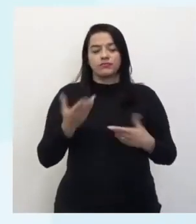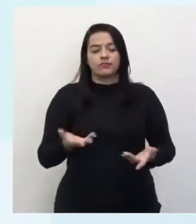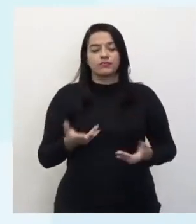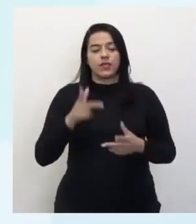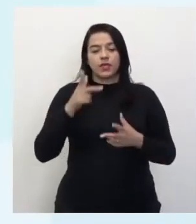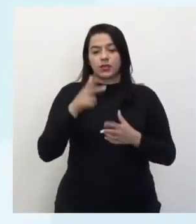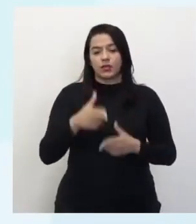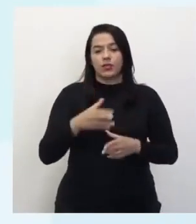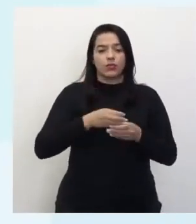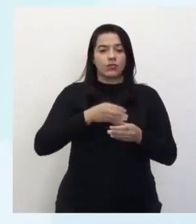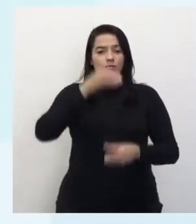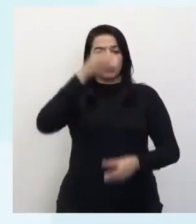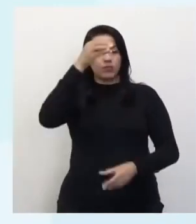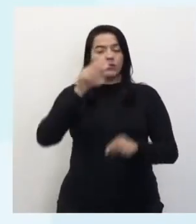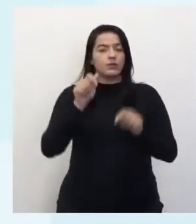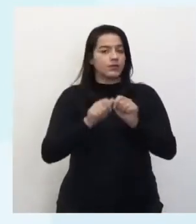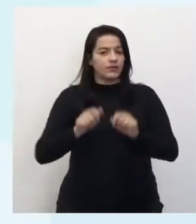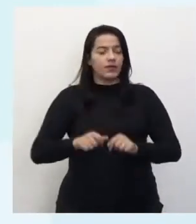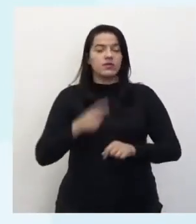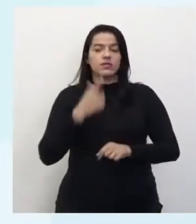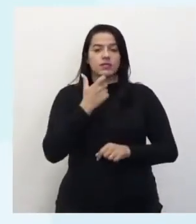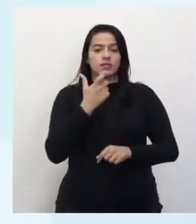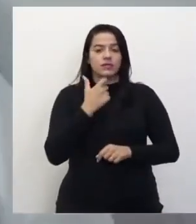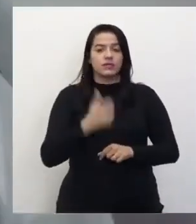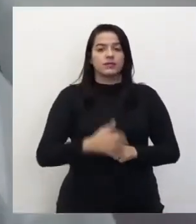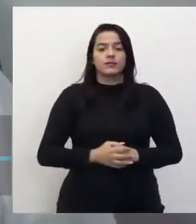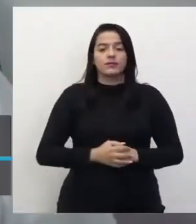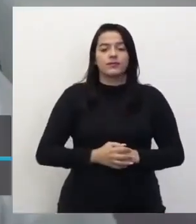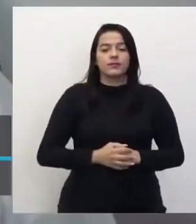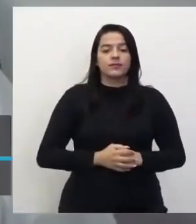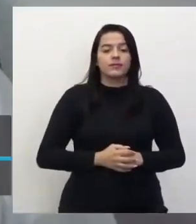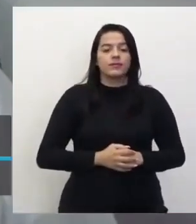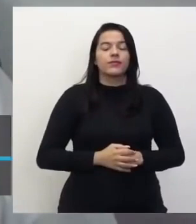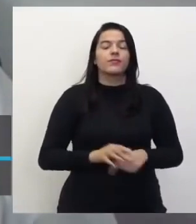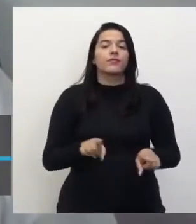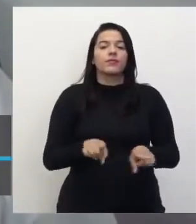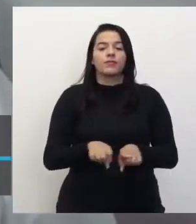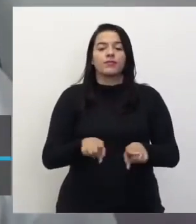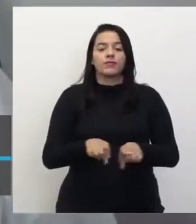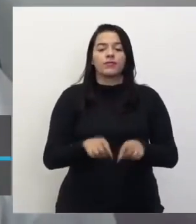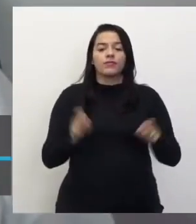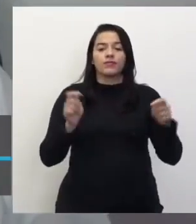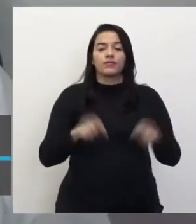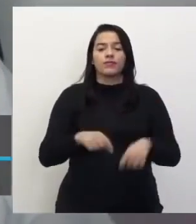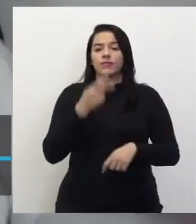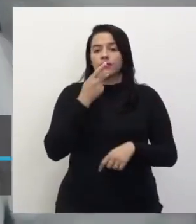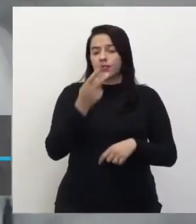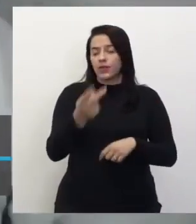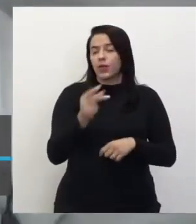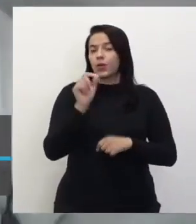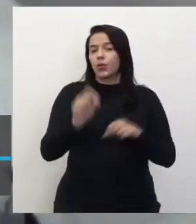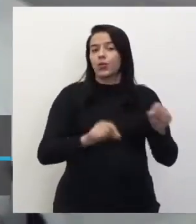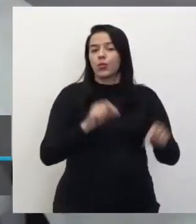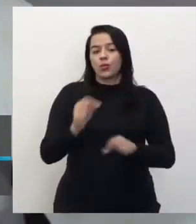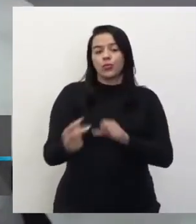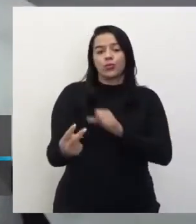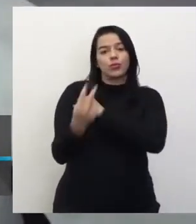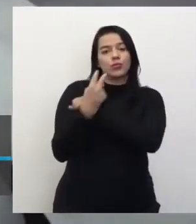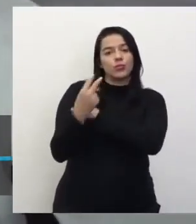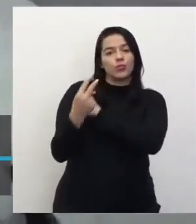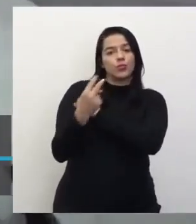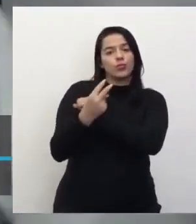bom? O que mais? Sabe o que eu posso falar também? De proteção, tá bom? Se